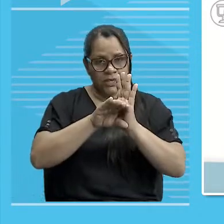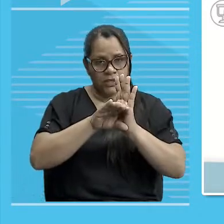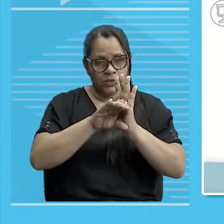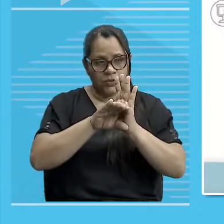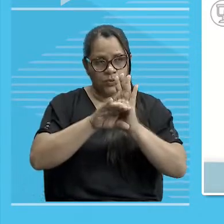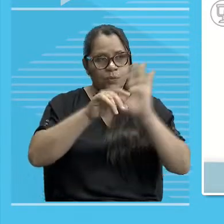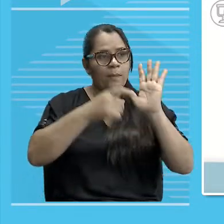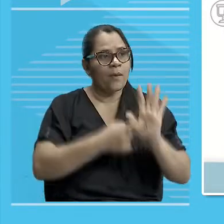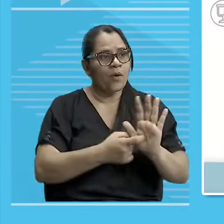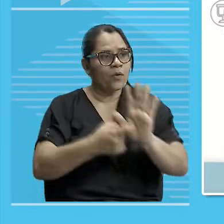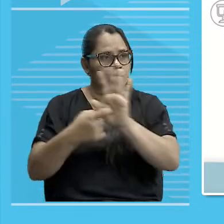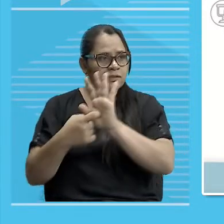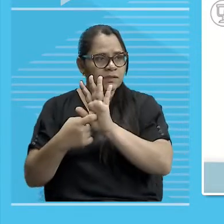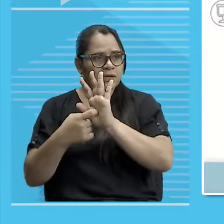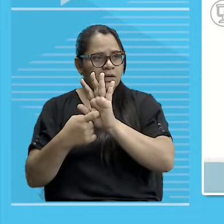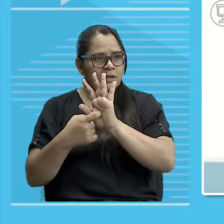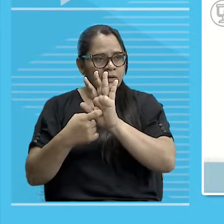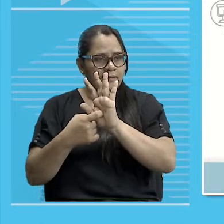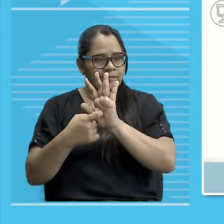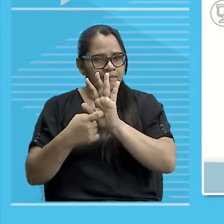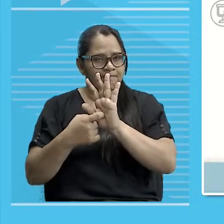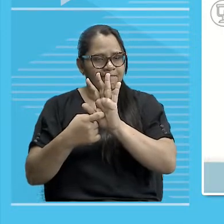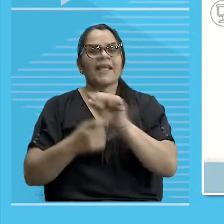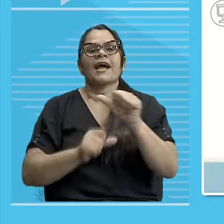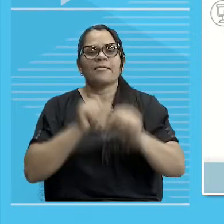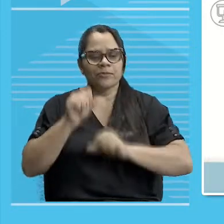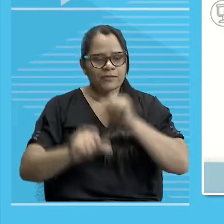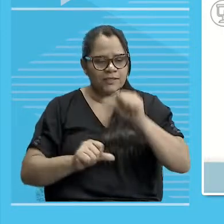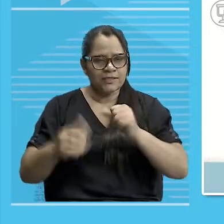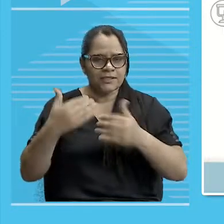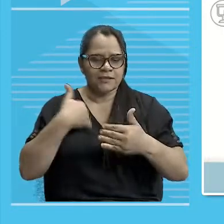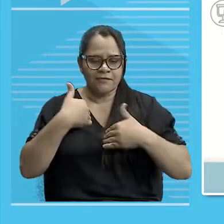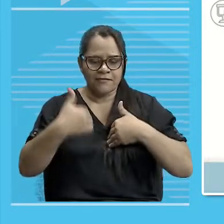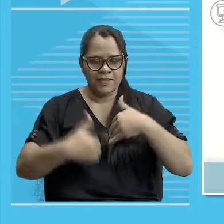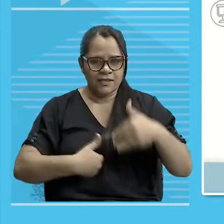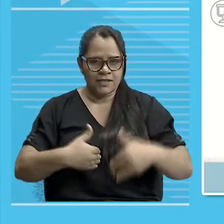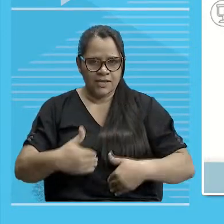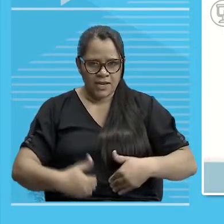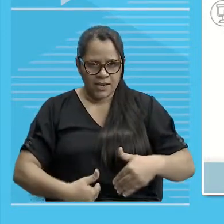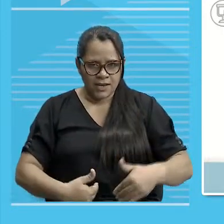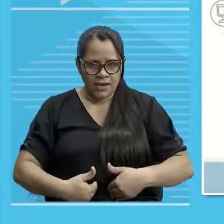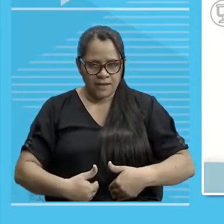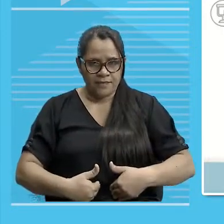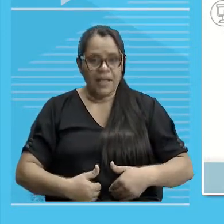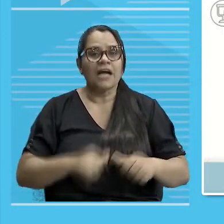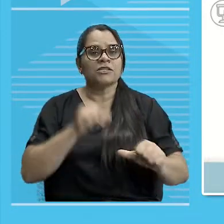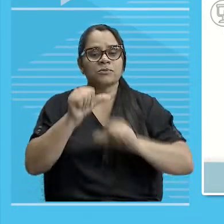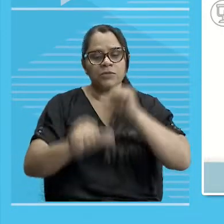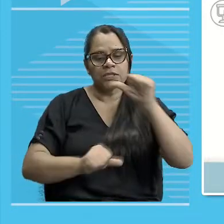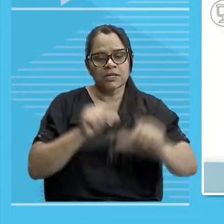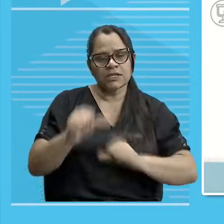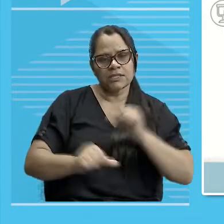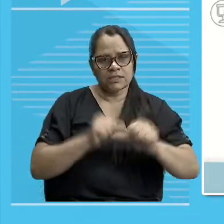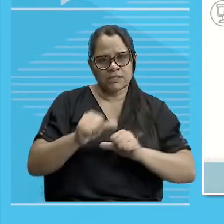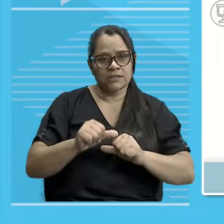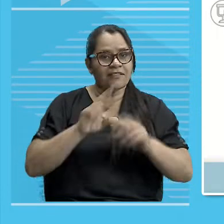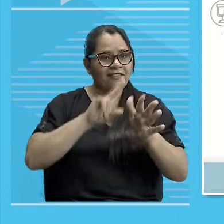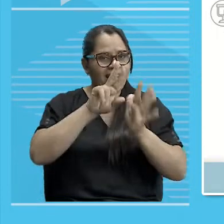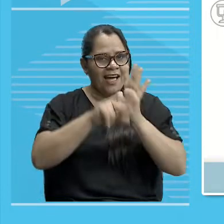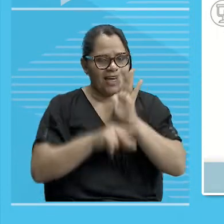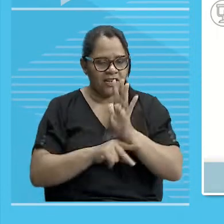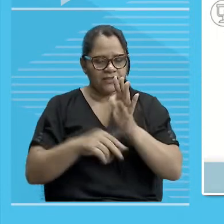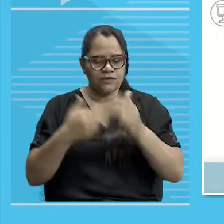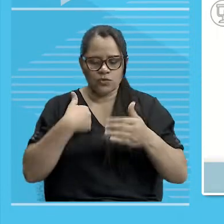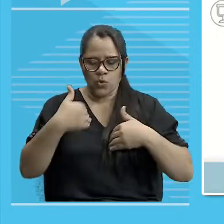desrespeito mesmo à mudança física. As mudanças físicas, diz